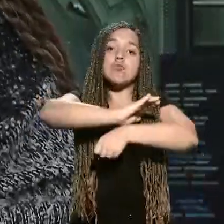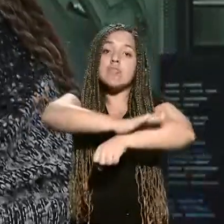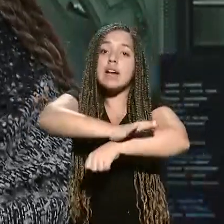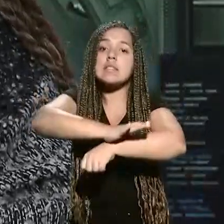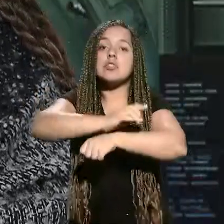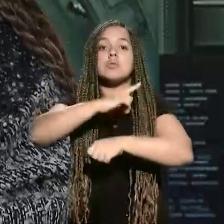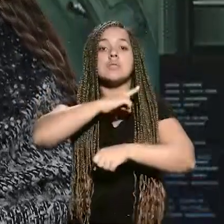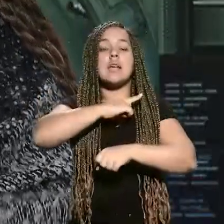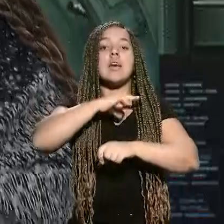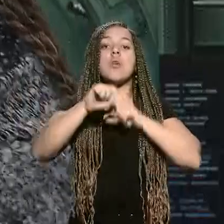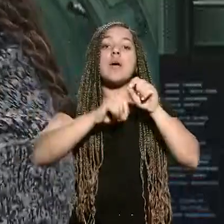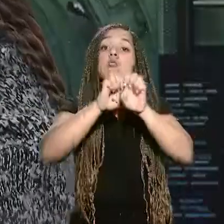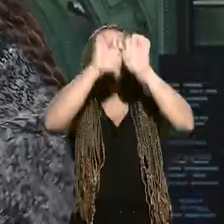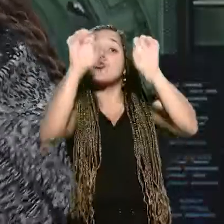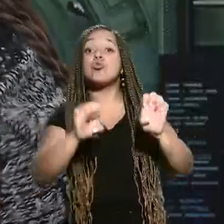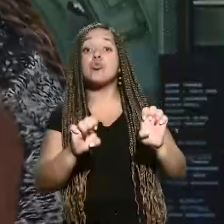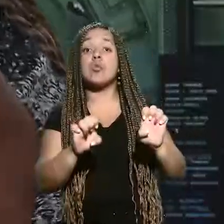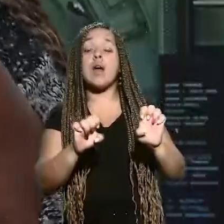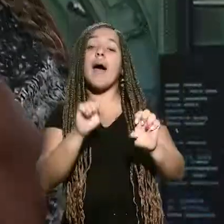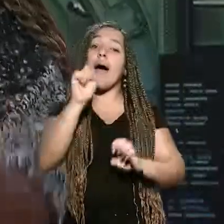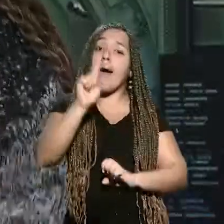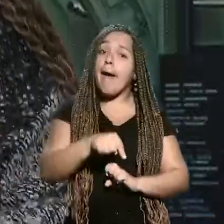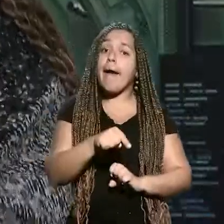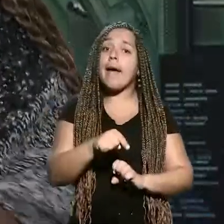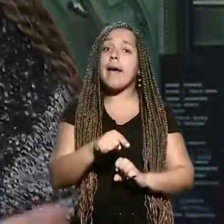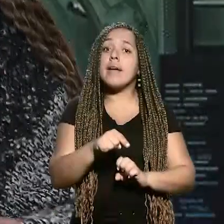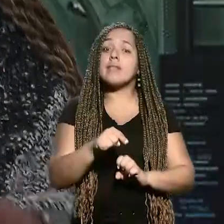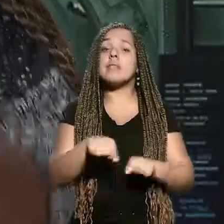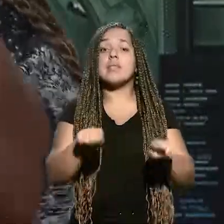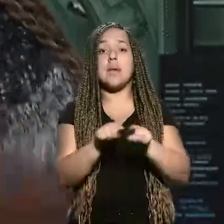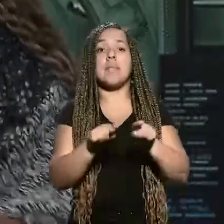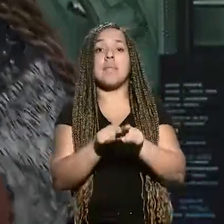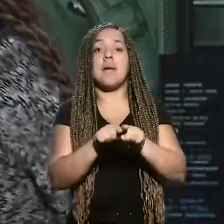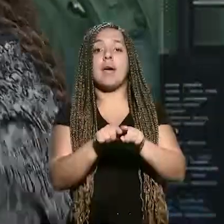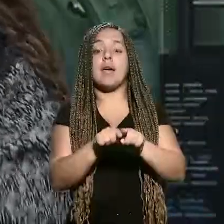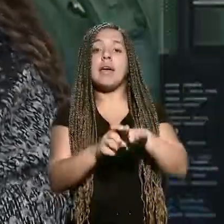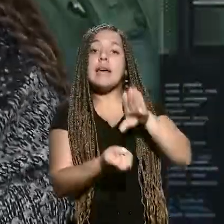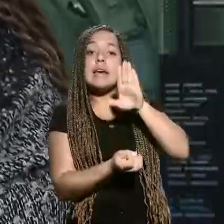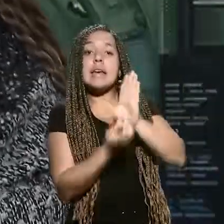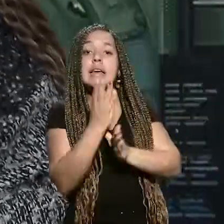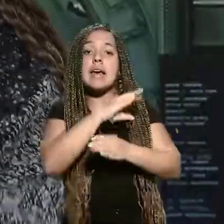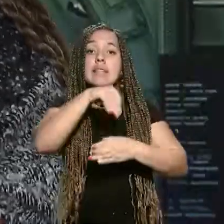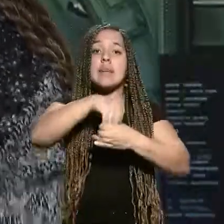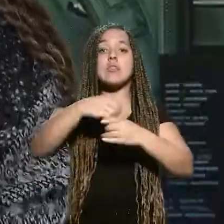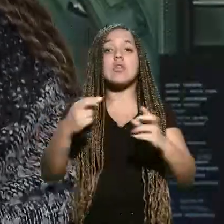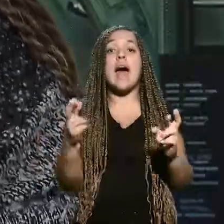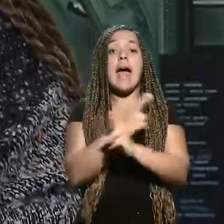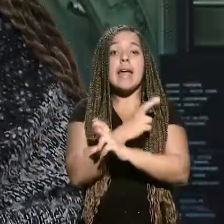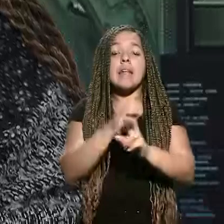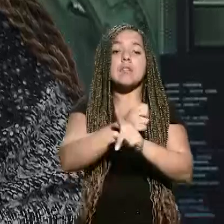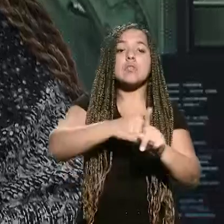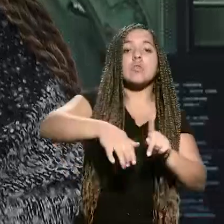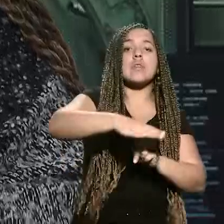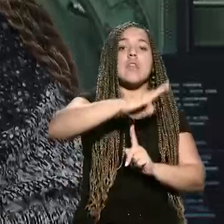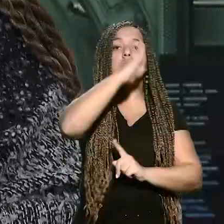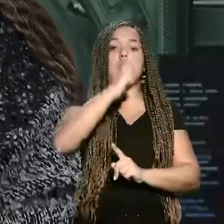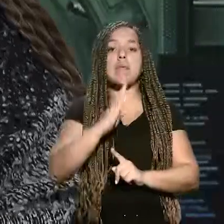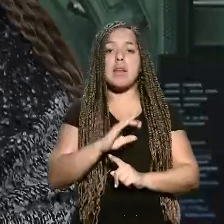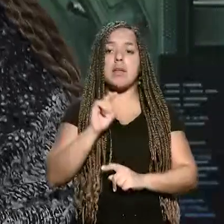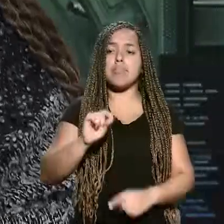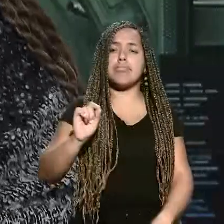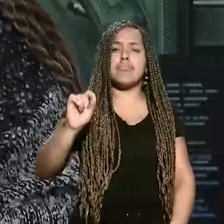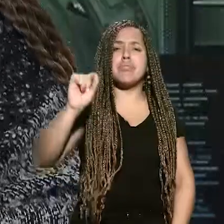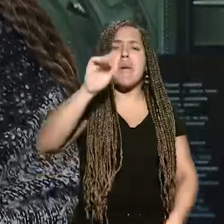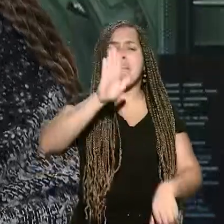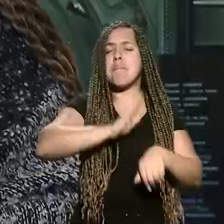no racismo, né, estruturante, que é estrutural e estruturante das relações, principalmente